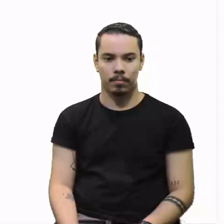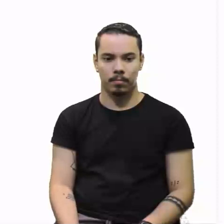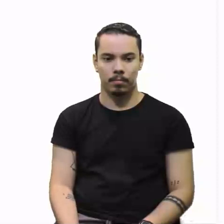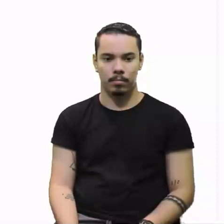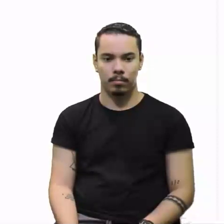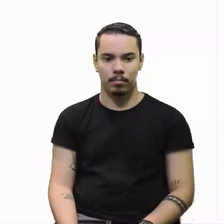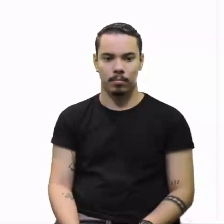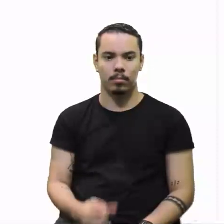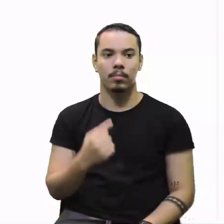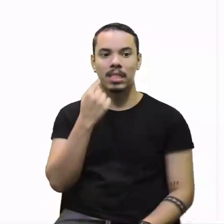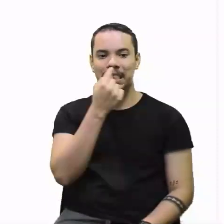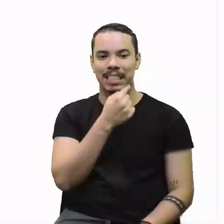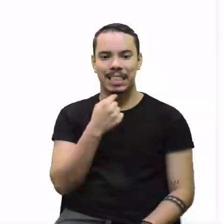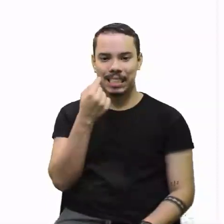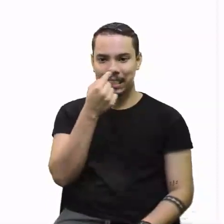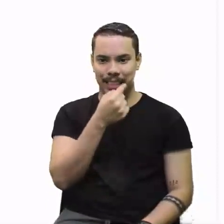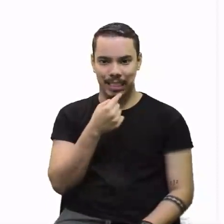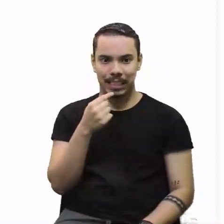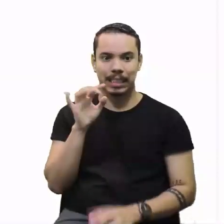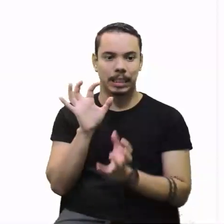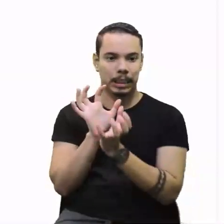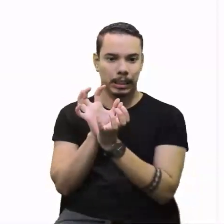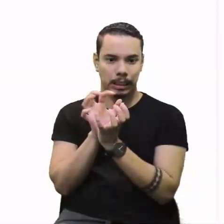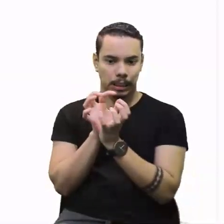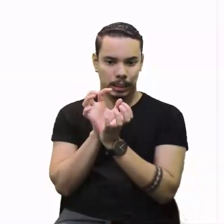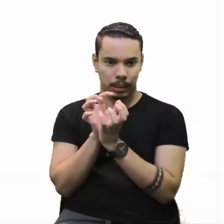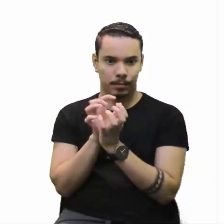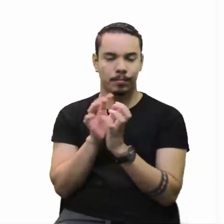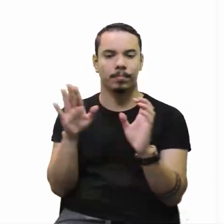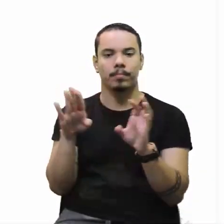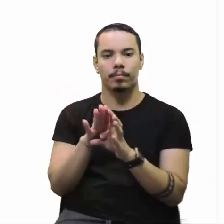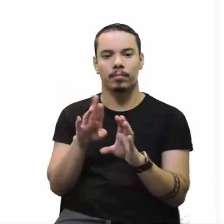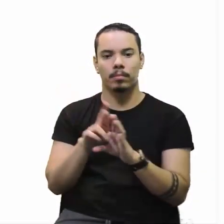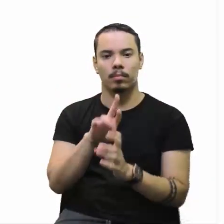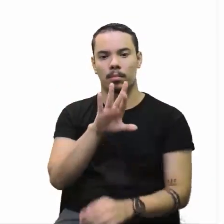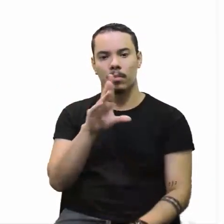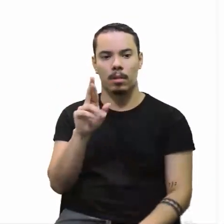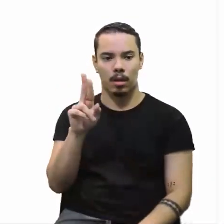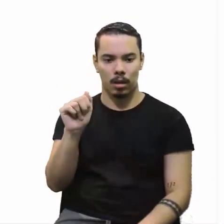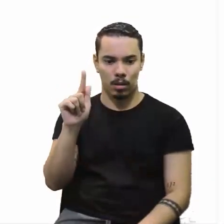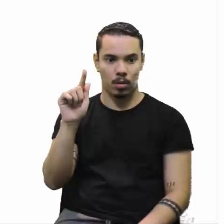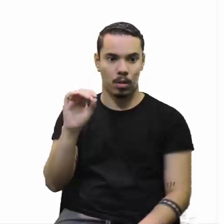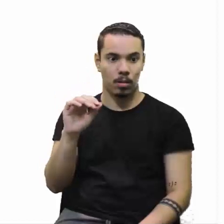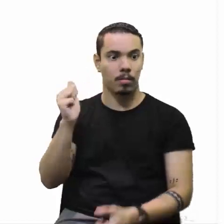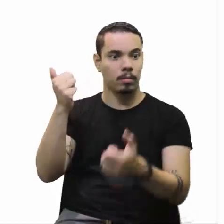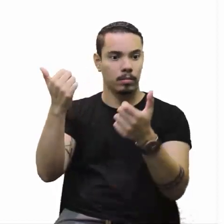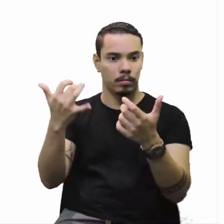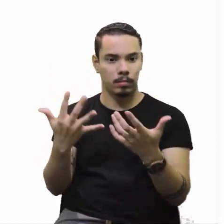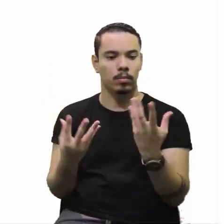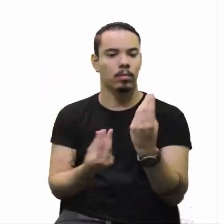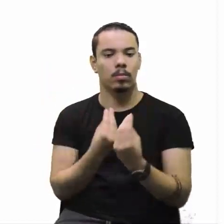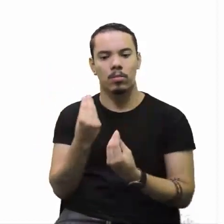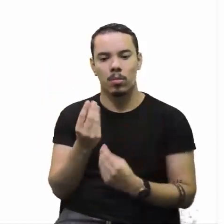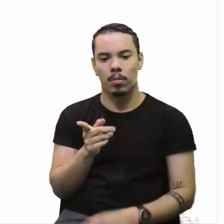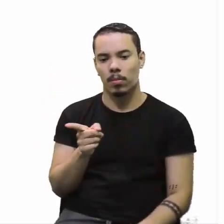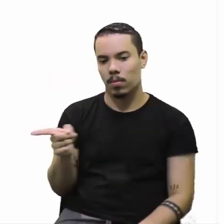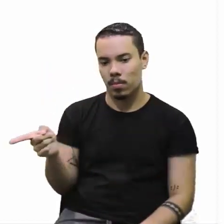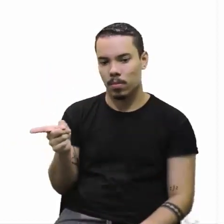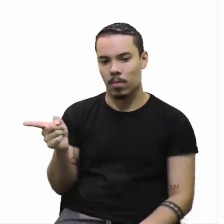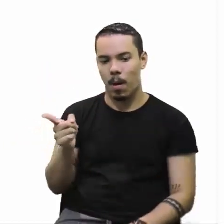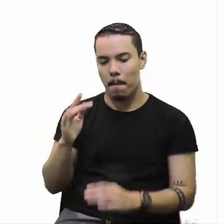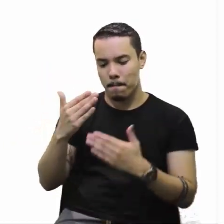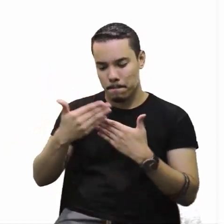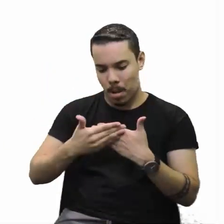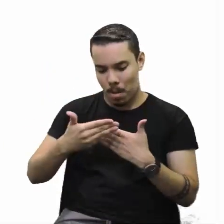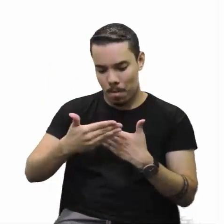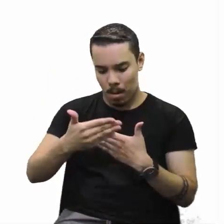a arcada dentária, né? Os raios gamas, nós falamos aqui sobre a questão de quando você pode, com as placas,